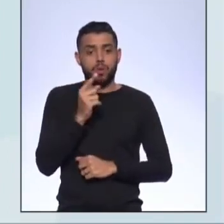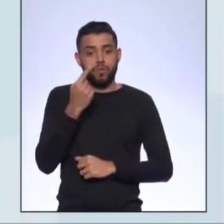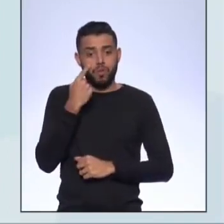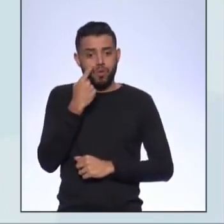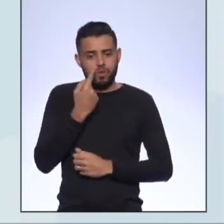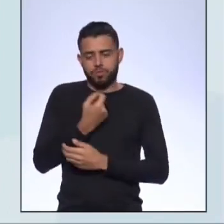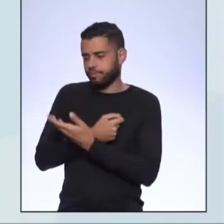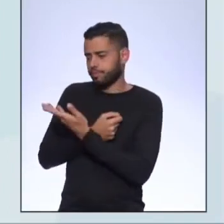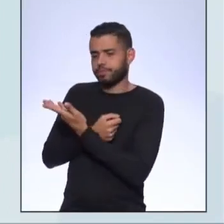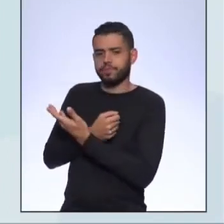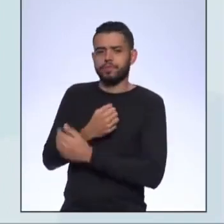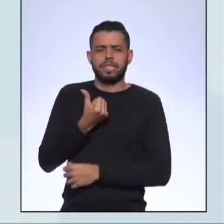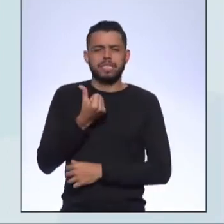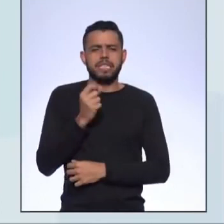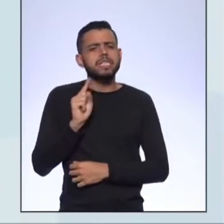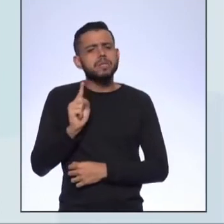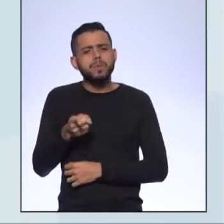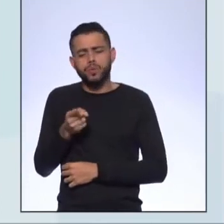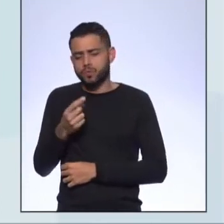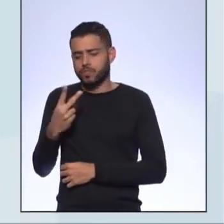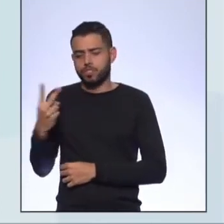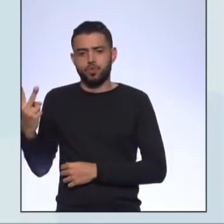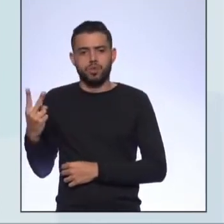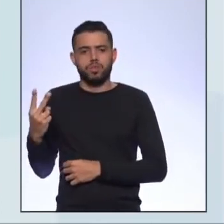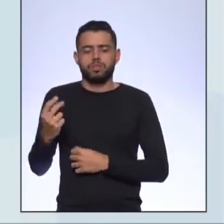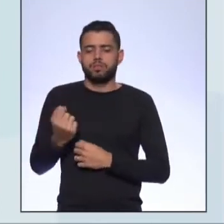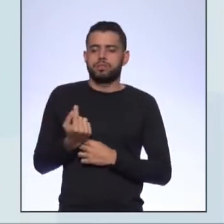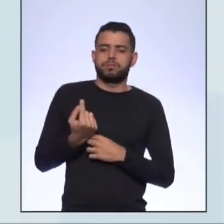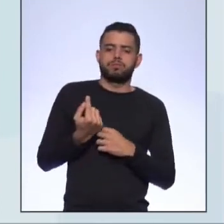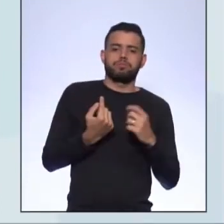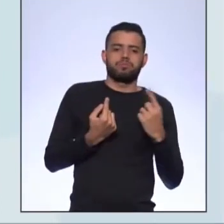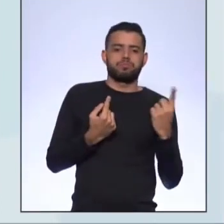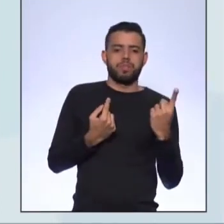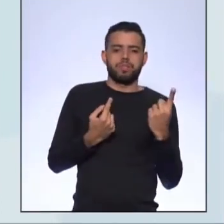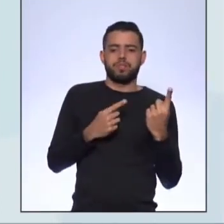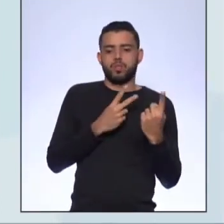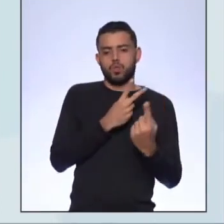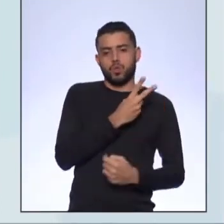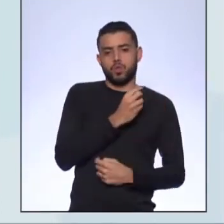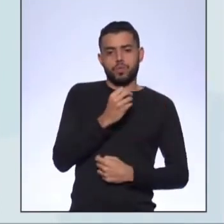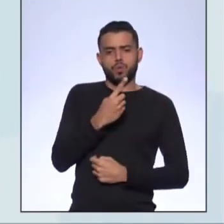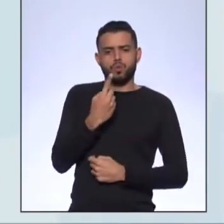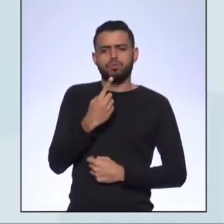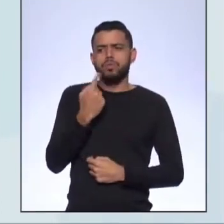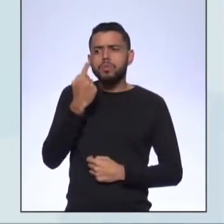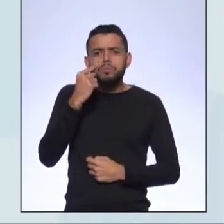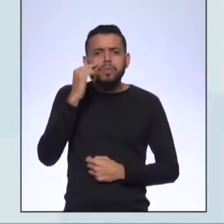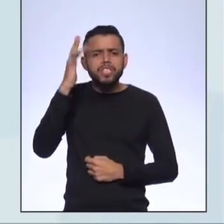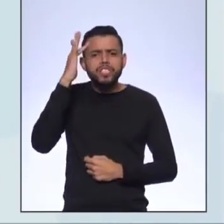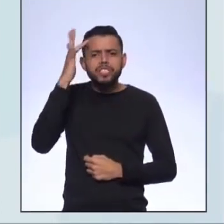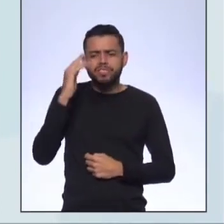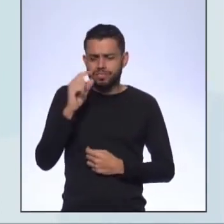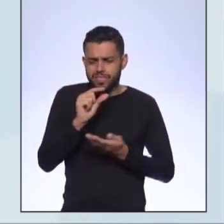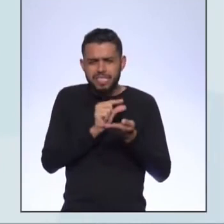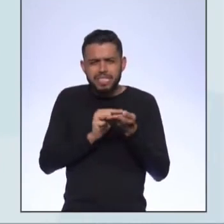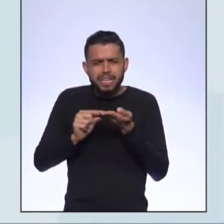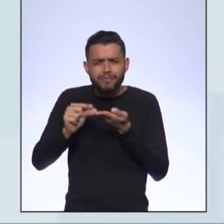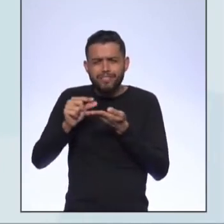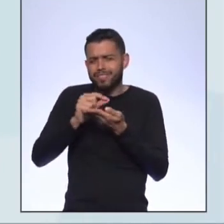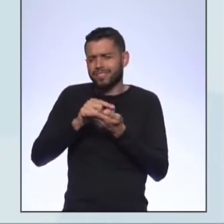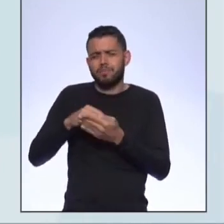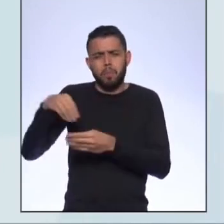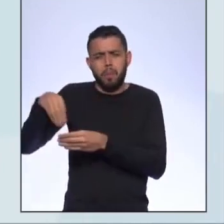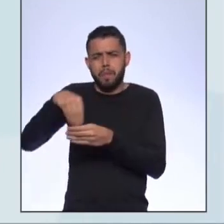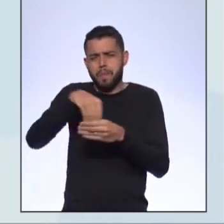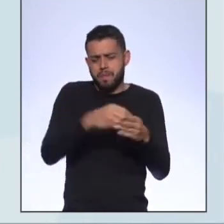6.022 contra 2.001. Então, assim, você imagina o tanto de semente, o tanto de ervilha que esse cara trabalhou. Ele devia sonhar com ervilha todos os